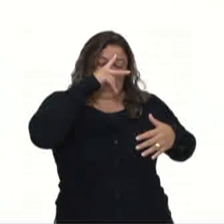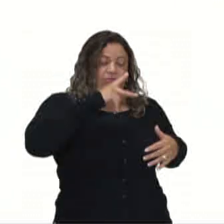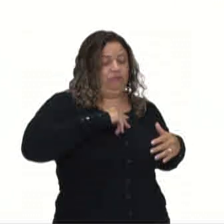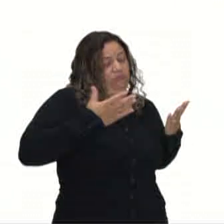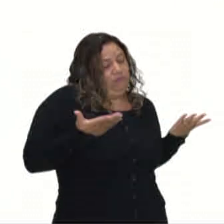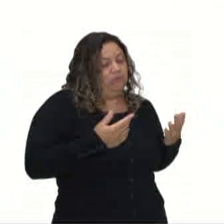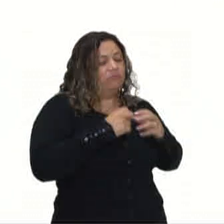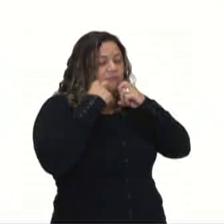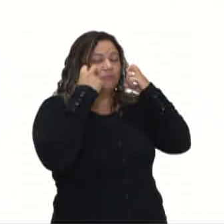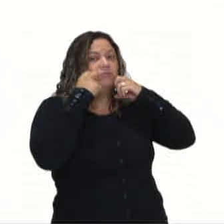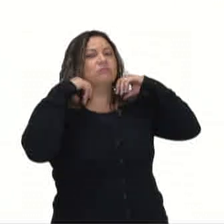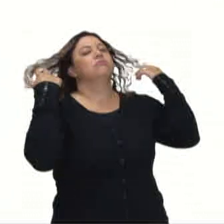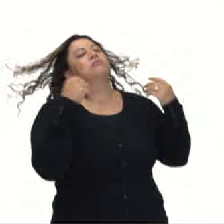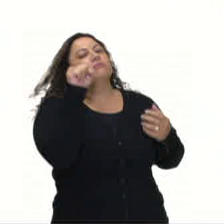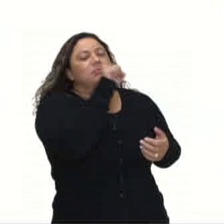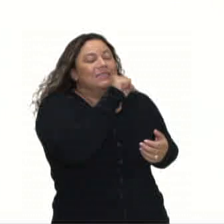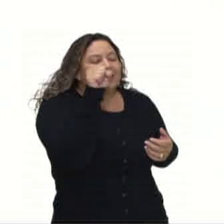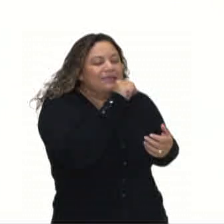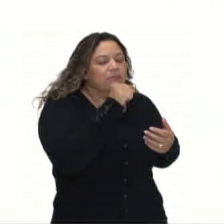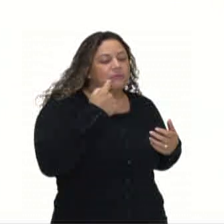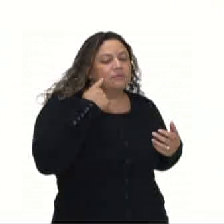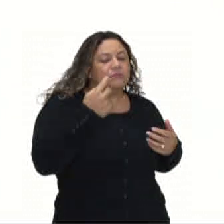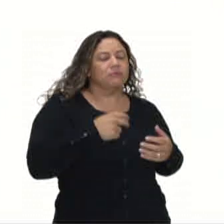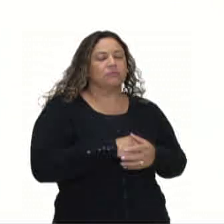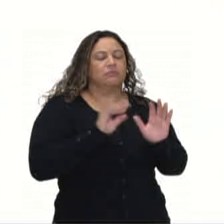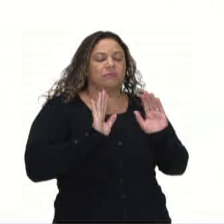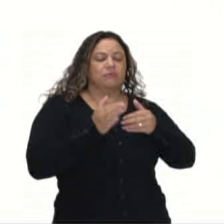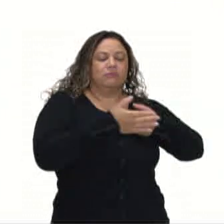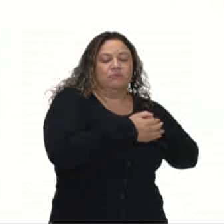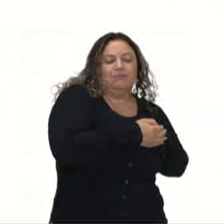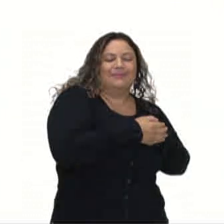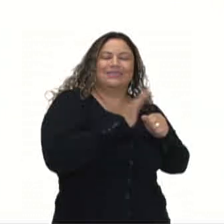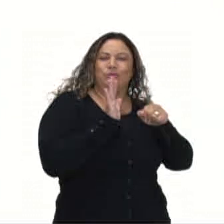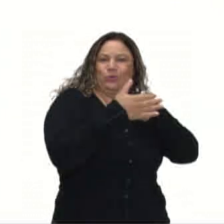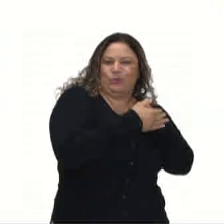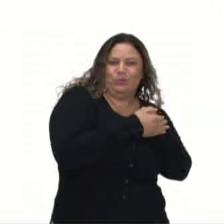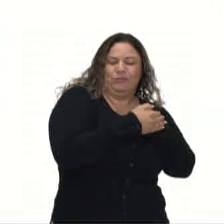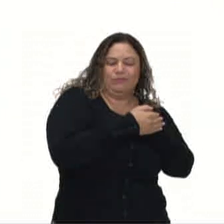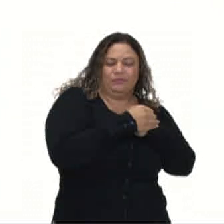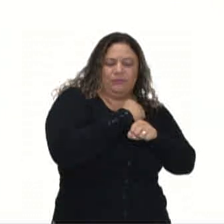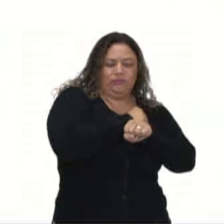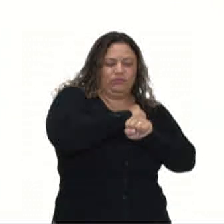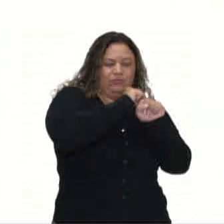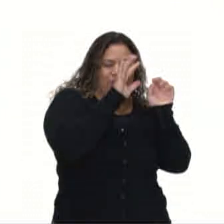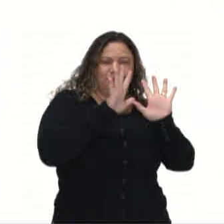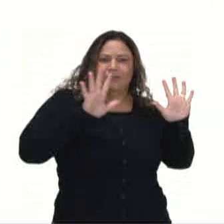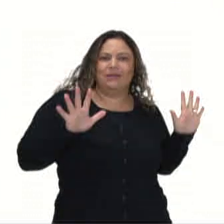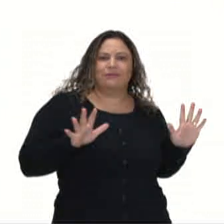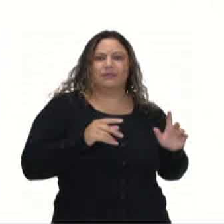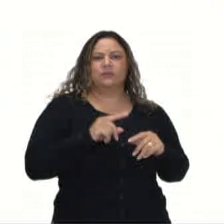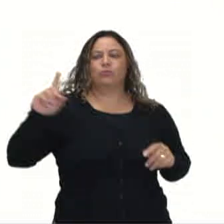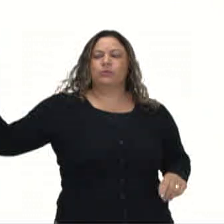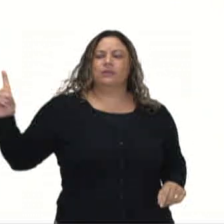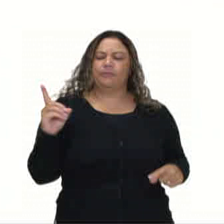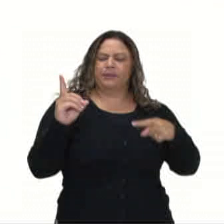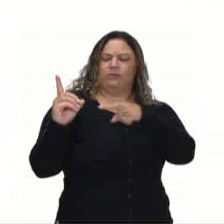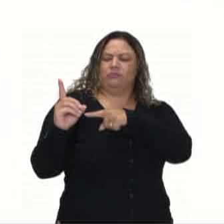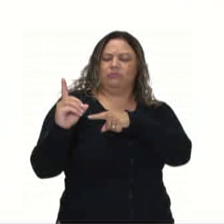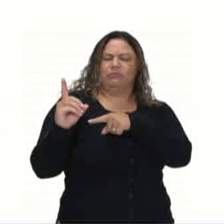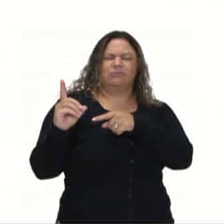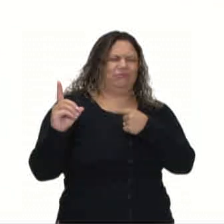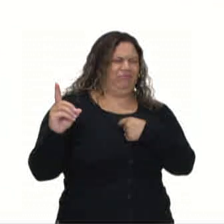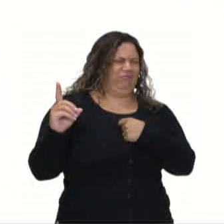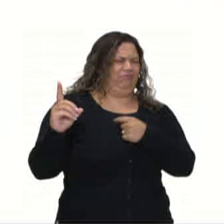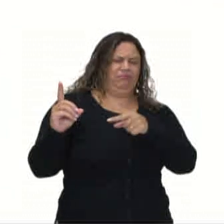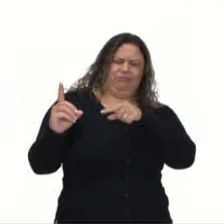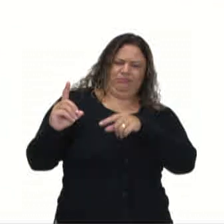um pouco envergonhado. Meu casulo, contudo, se desfez bem rápido, pois o sujeito parou ao meu lado,